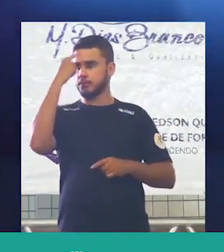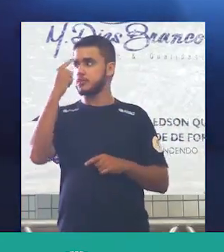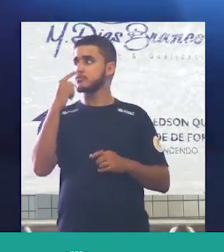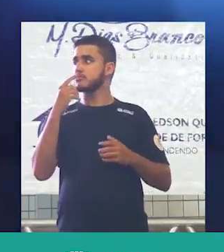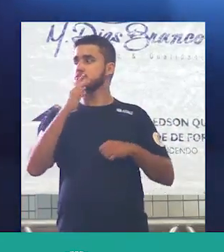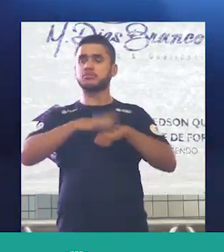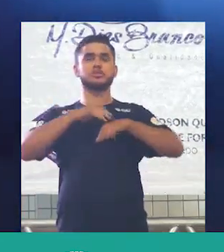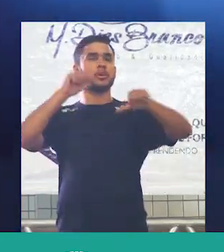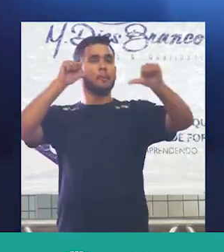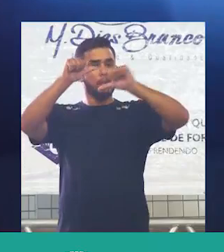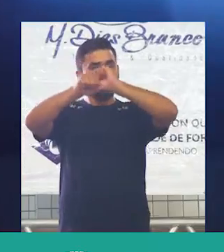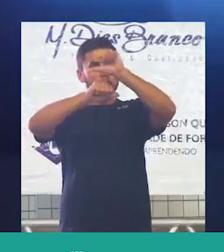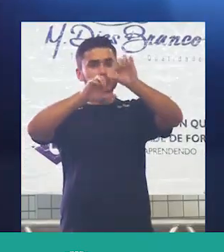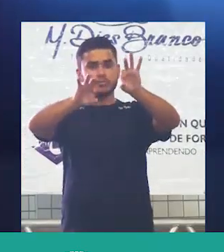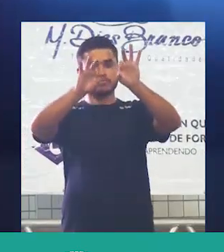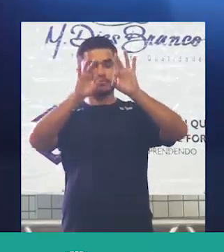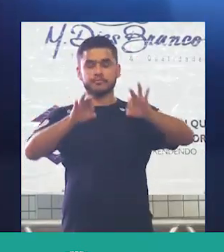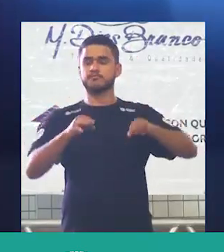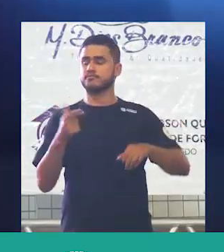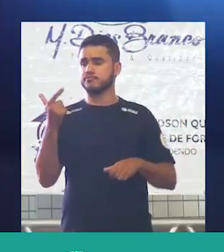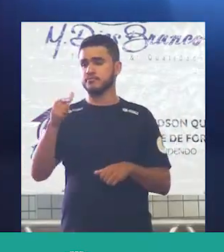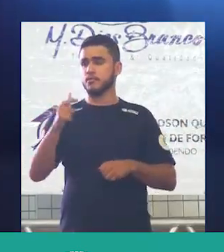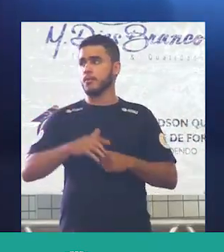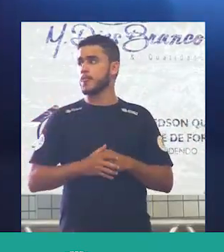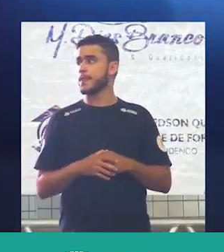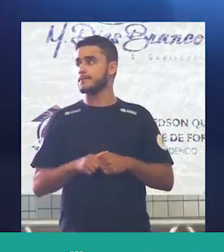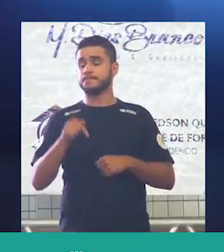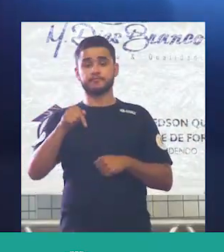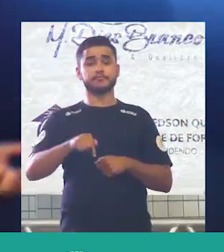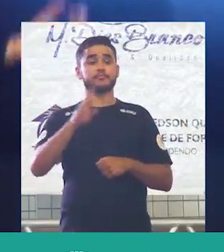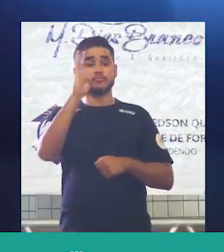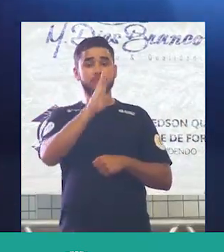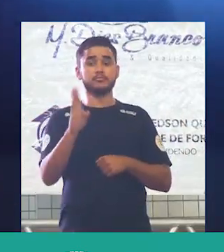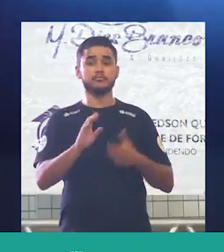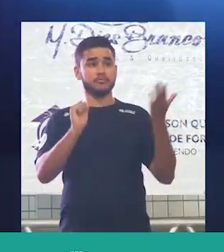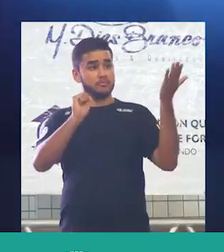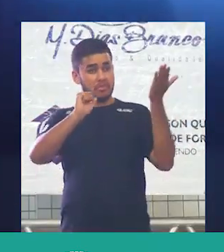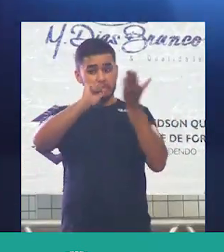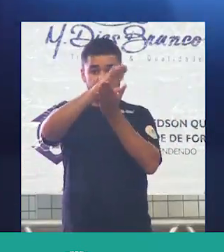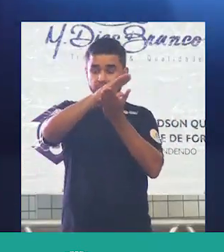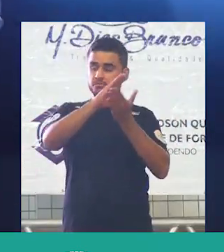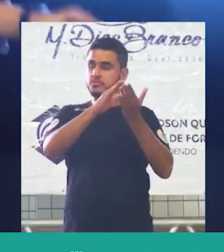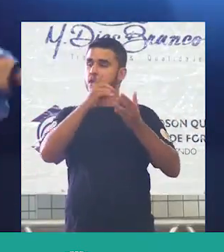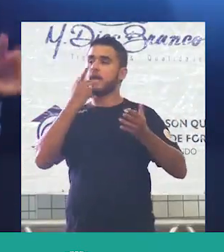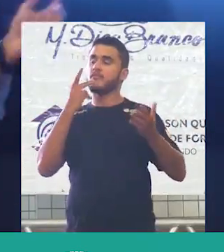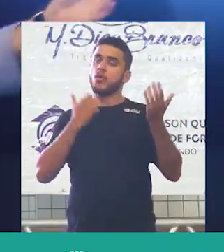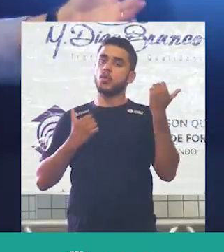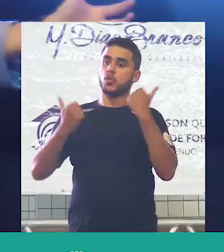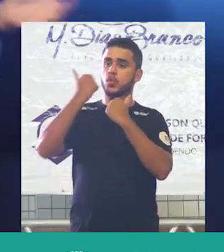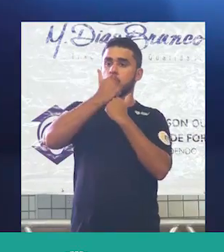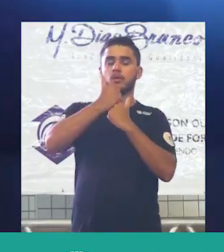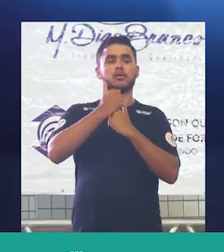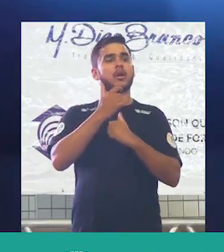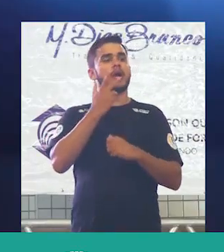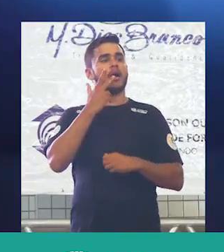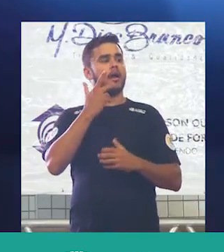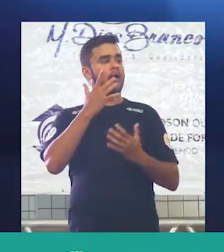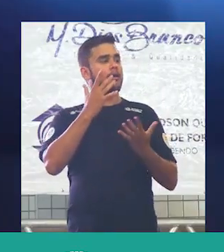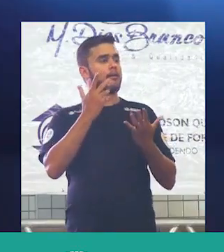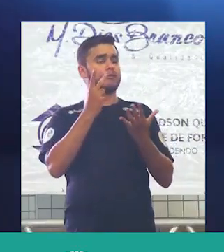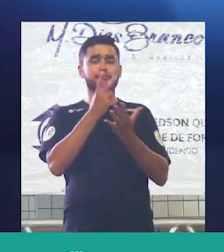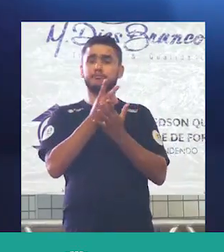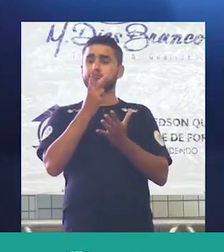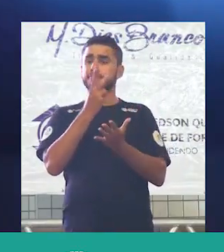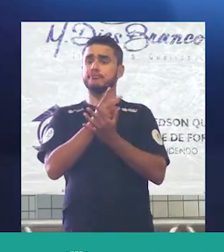transformações significativas. Então, aqui no Brasil, nós tivemos golpes, derrubamos governos e chegaram novos governos e mantiveram